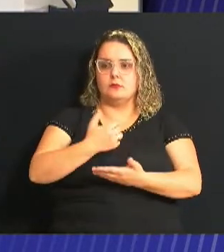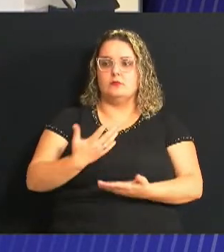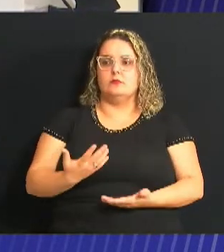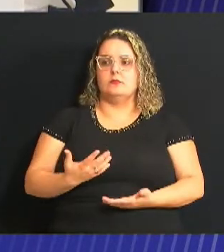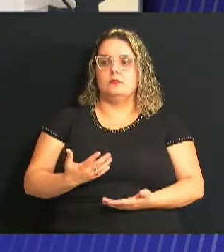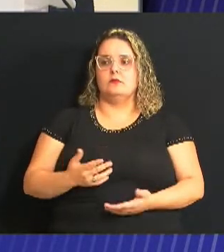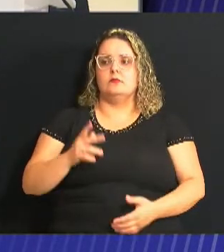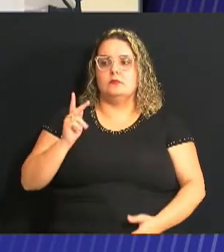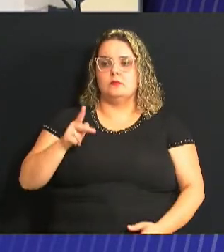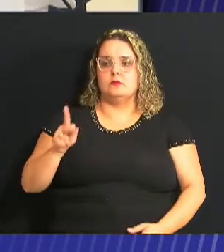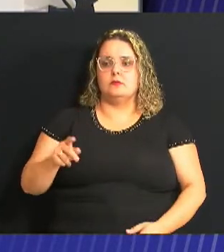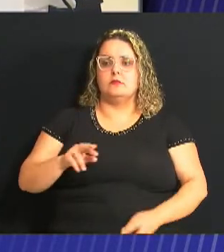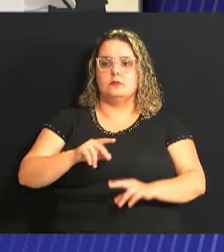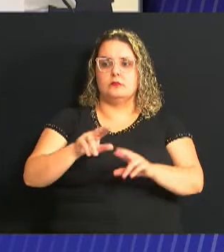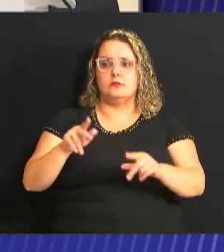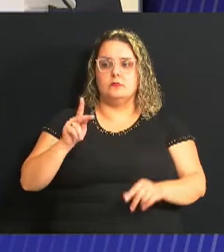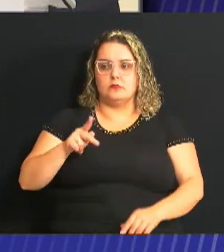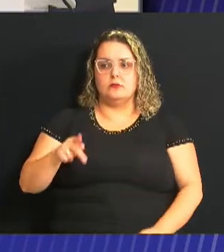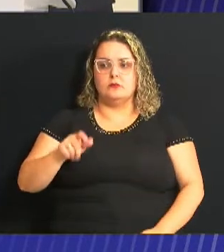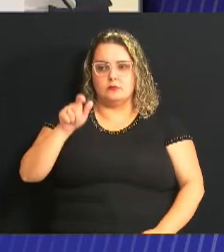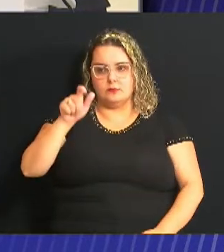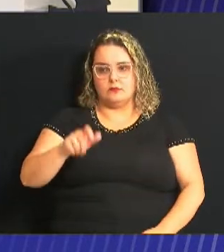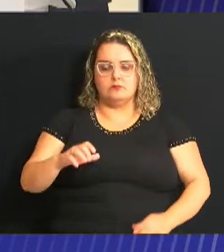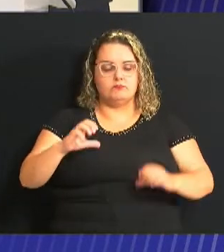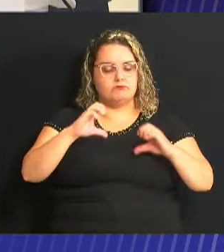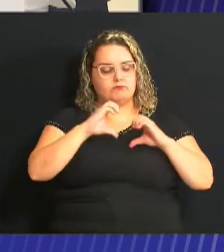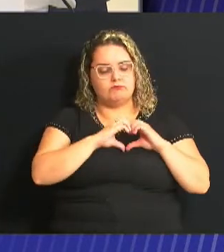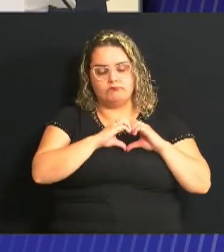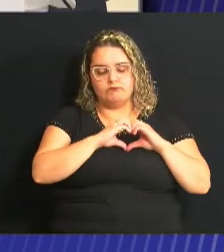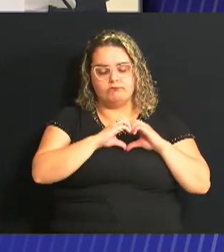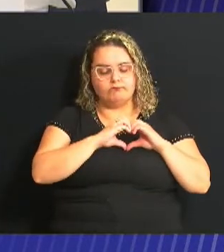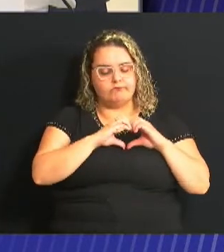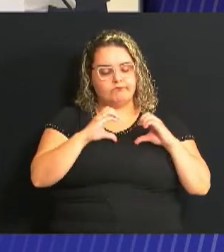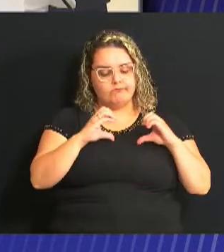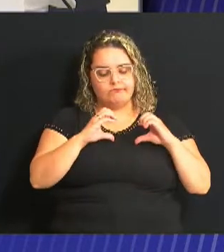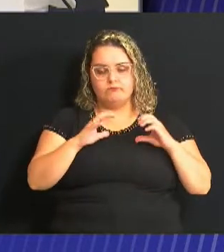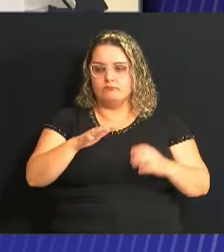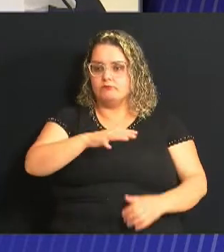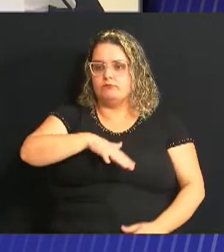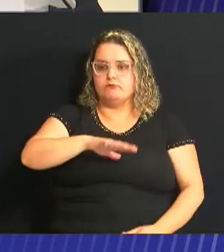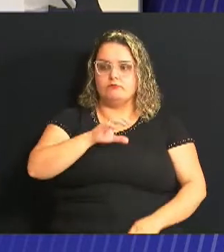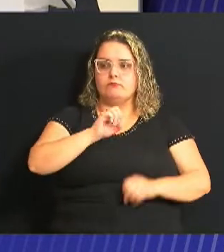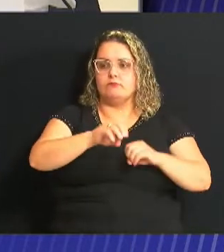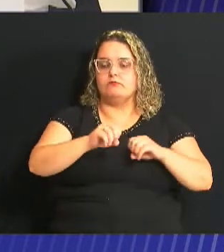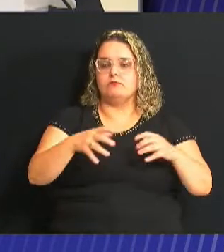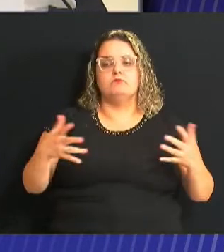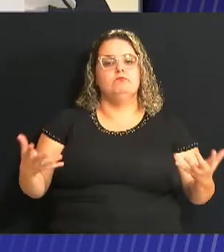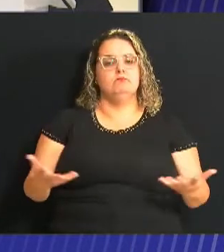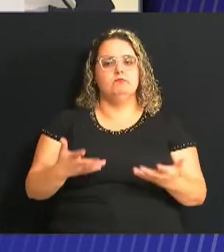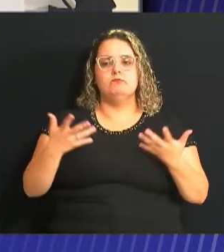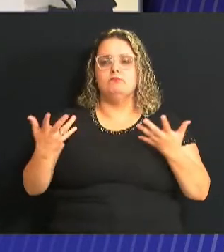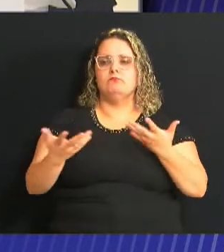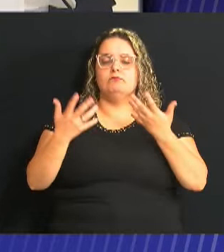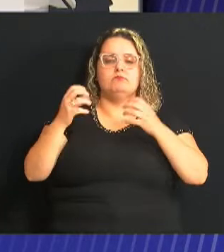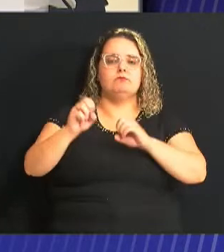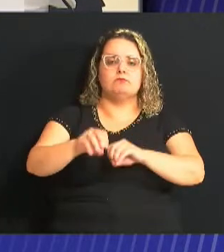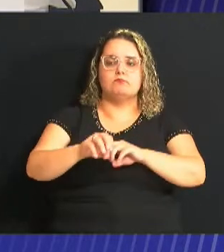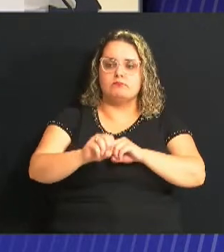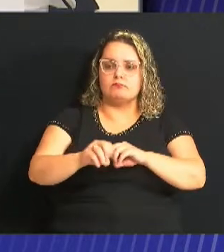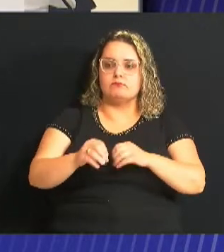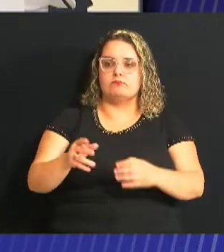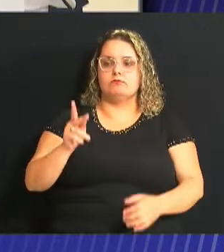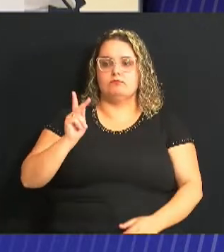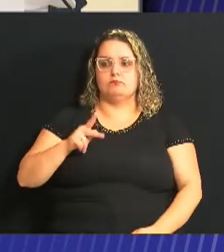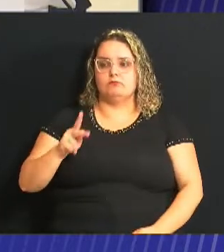dos professores. Então, é uma pessoa que tem um coração na área do ensino, uma pessoa entusiasmada com a educação, um